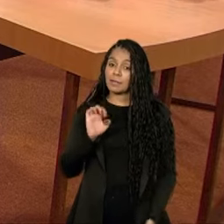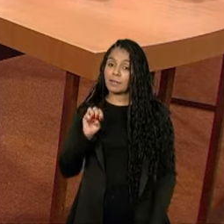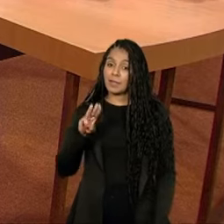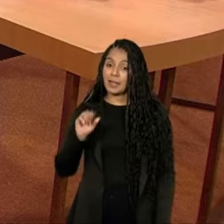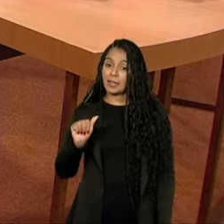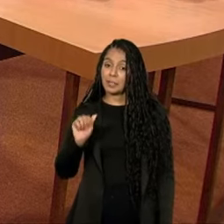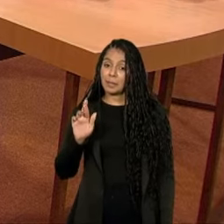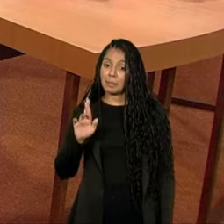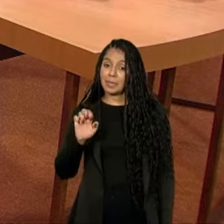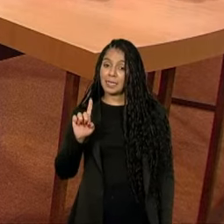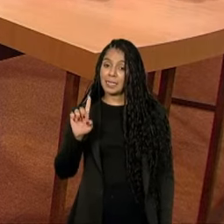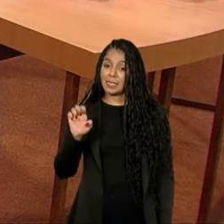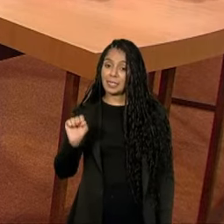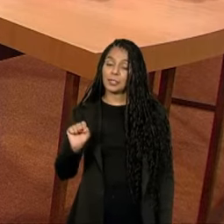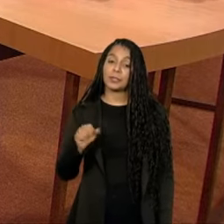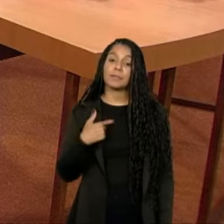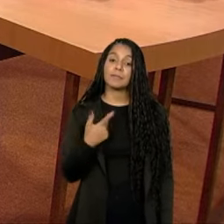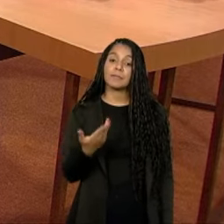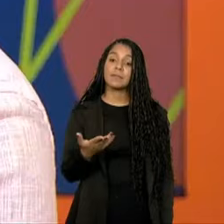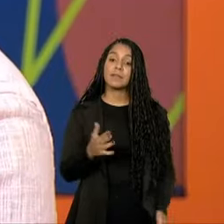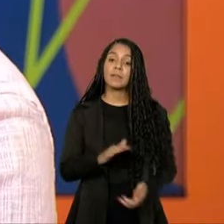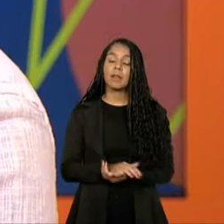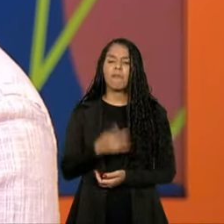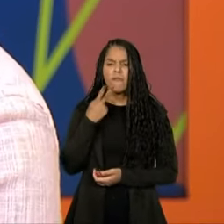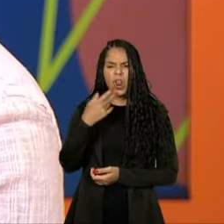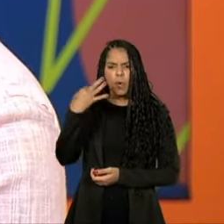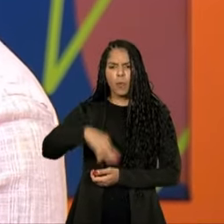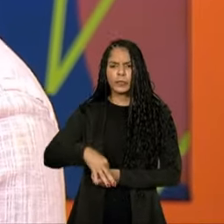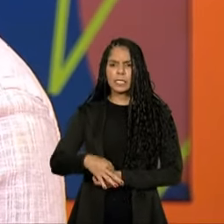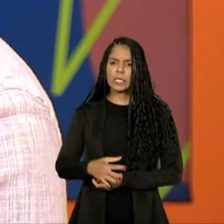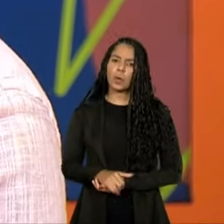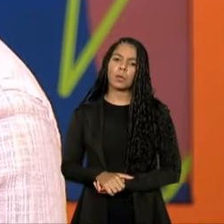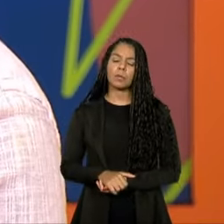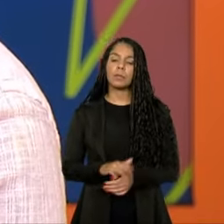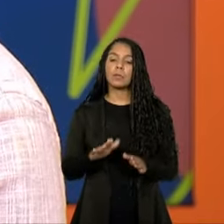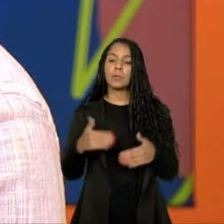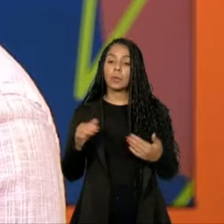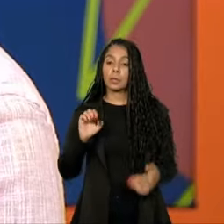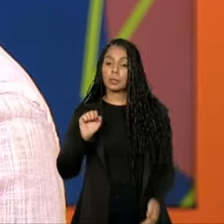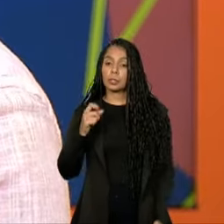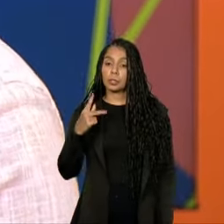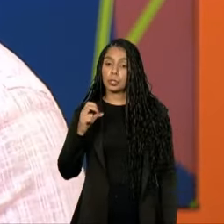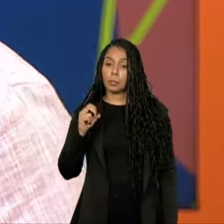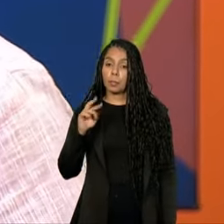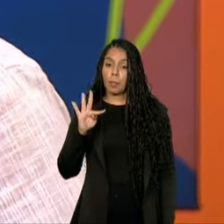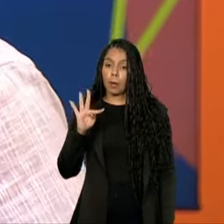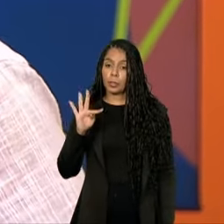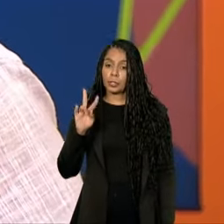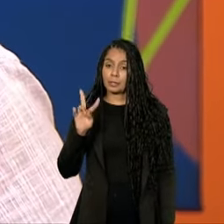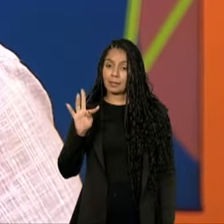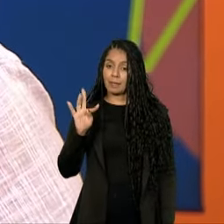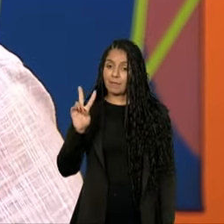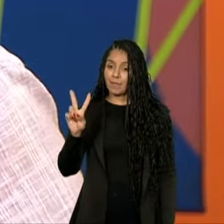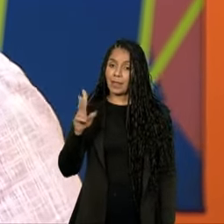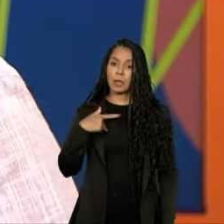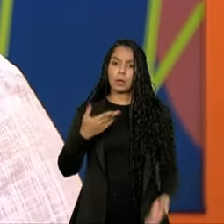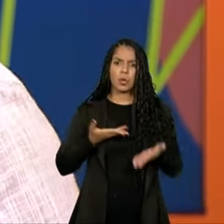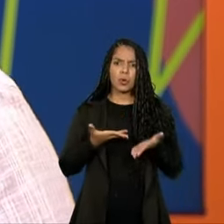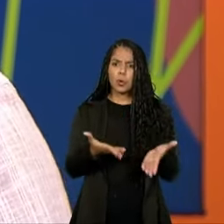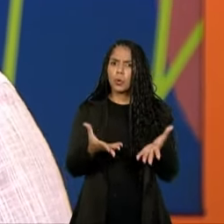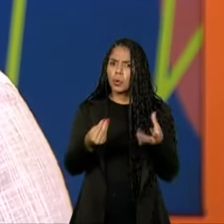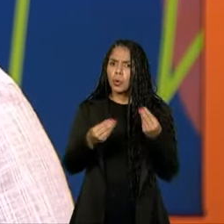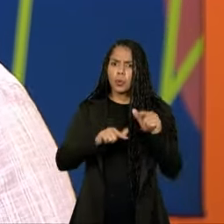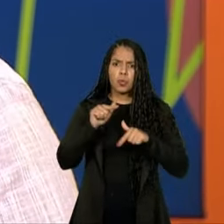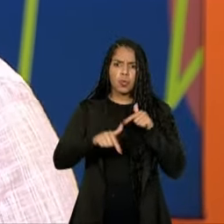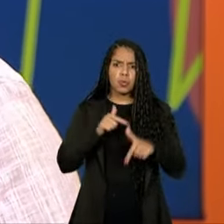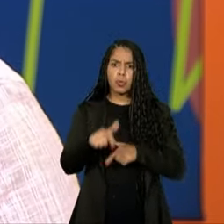com convicção. Fala aí, Mas aí, quando eu fui, o Sport TV me convidou, mas era muito trabalho. Eu praticamente tinha